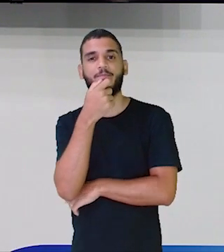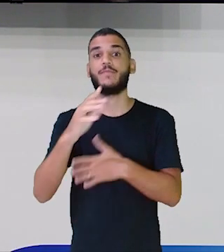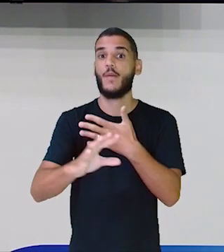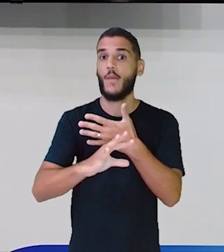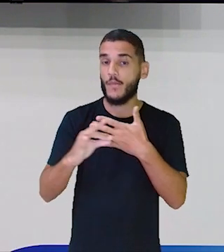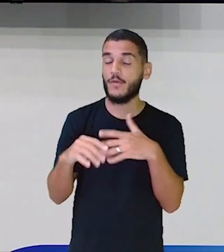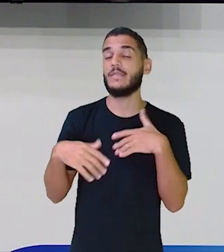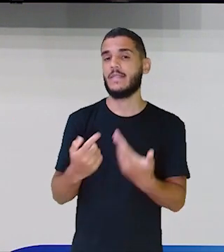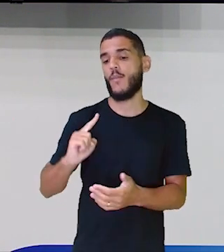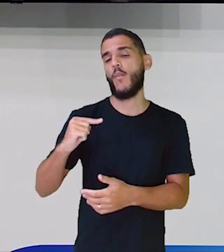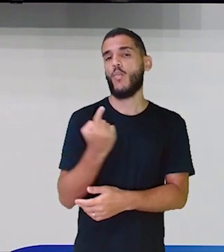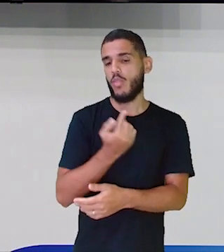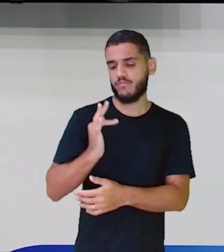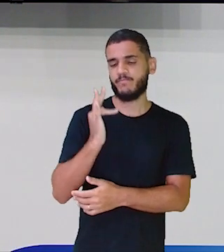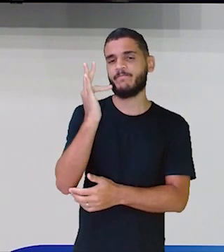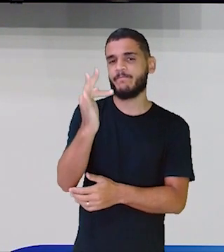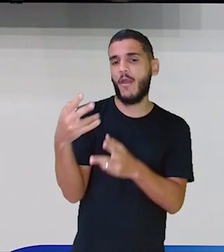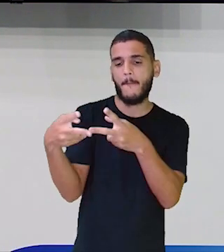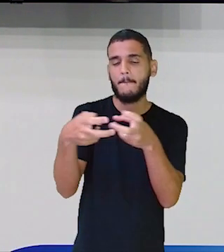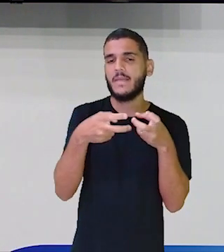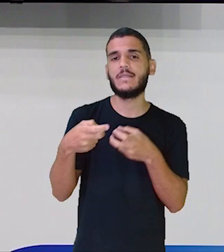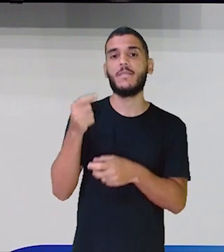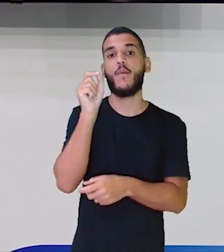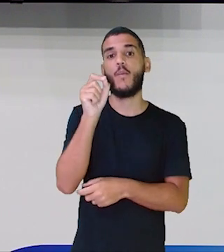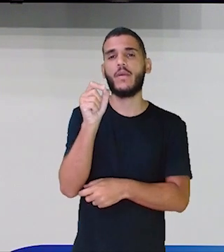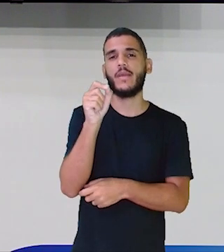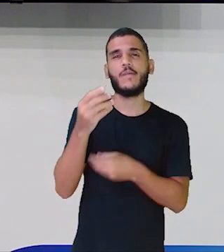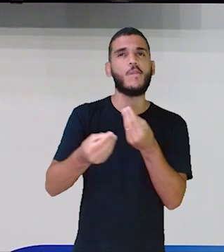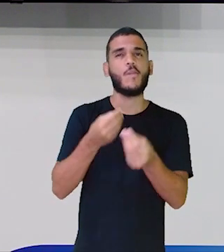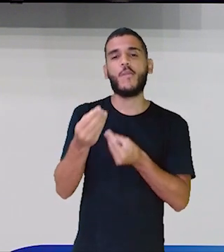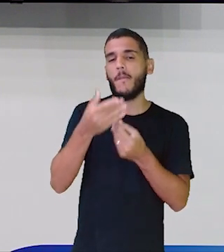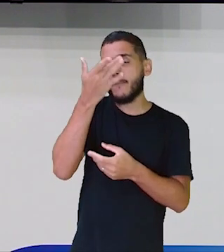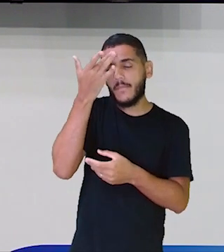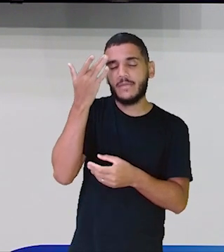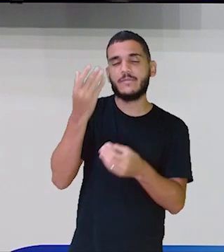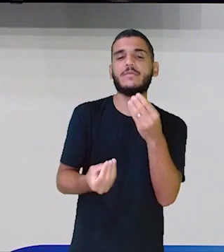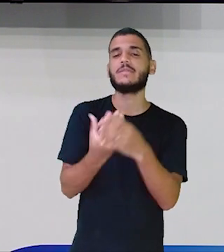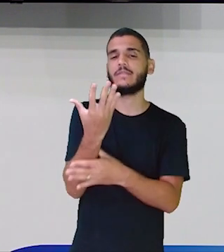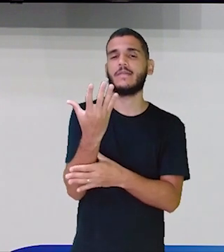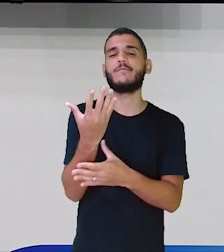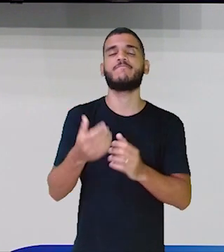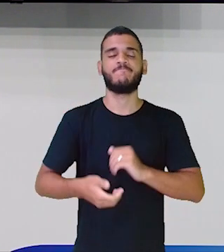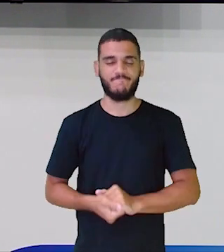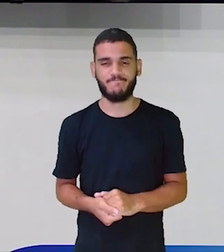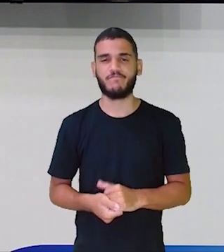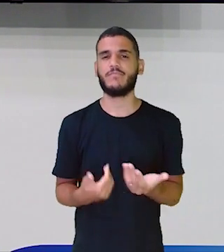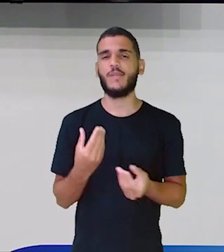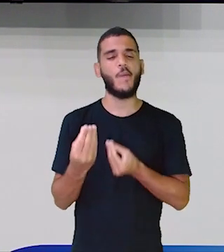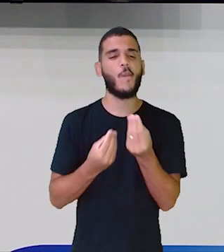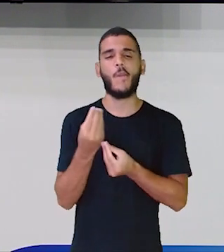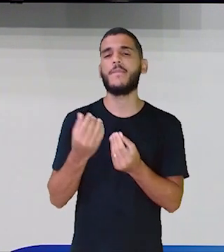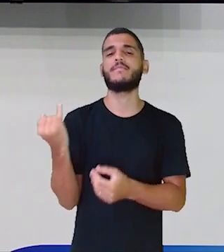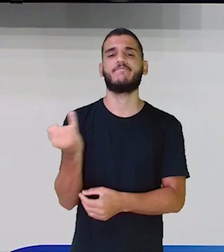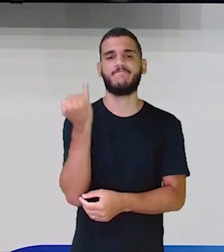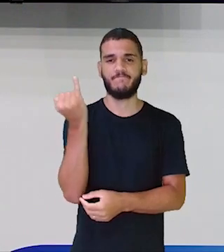frente observar sobre essa intencionalidade aí, como é importante você ter esse conhecimento